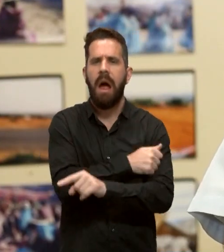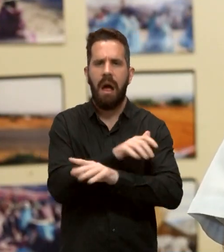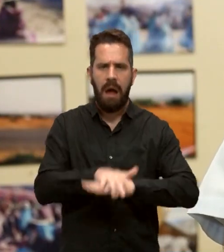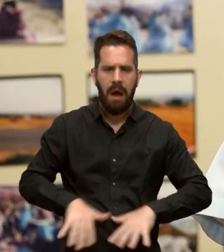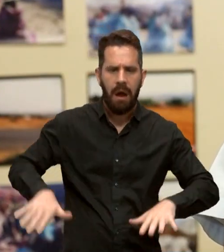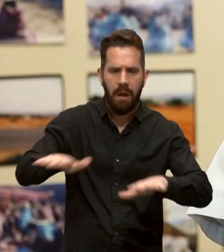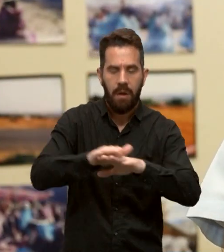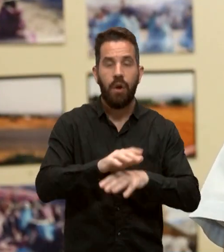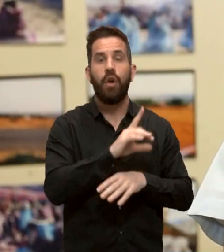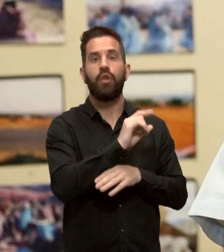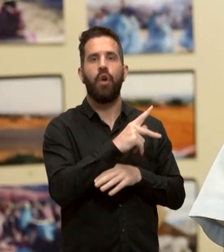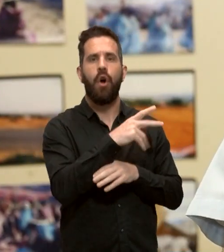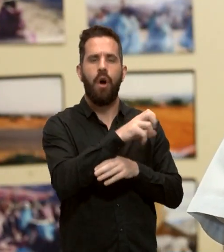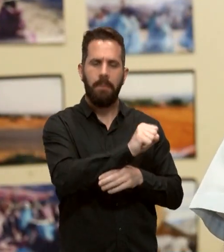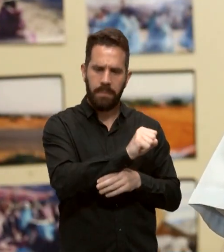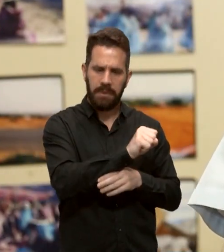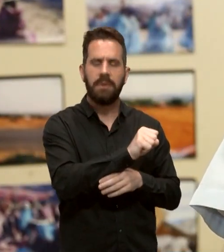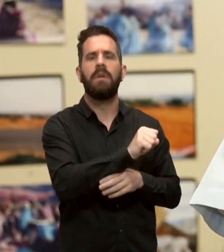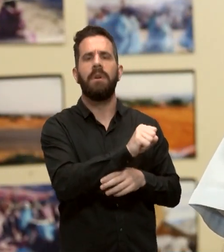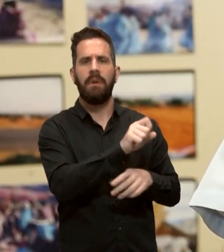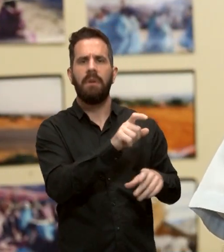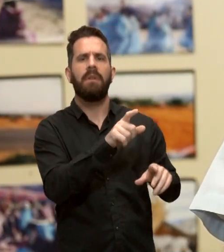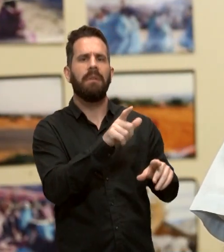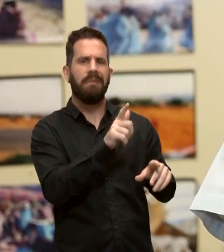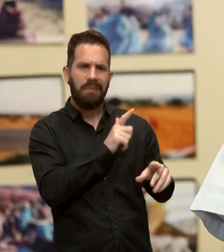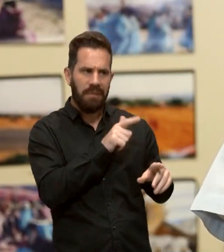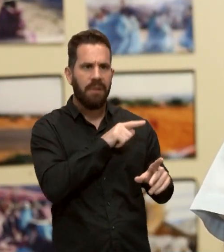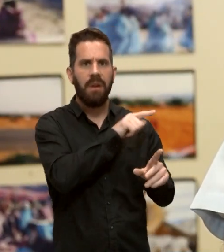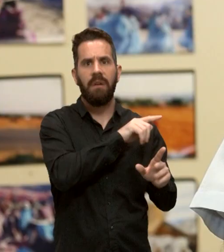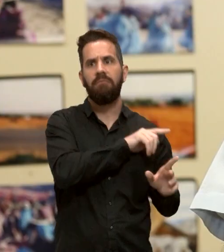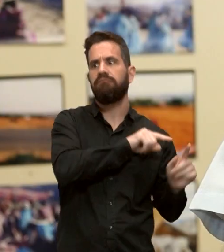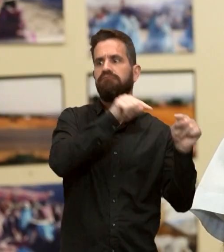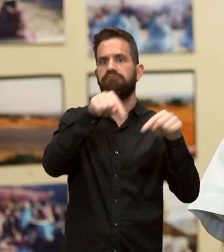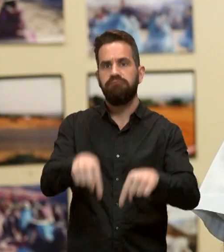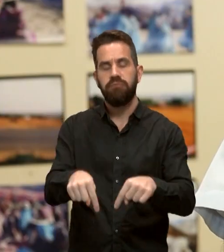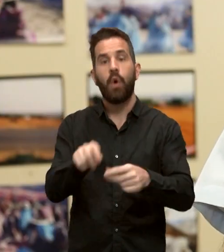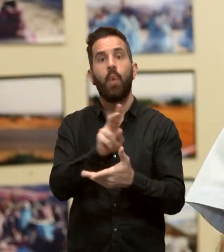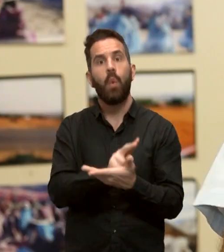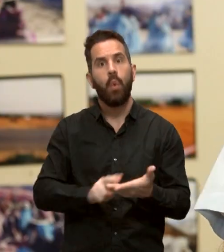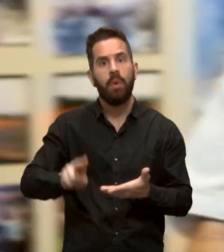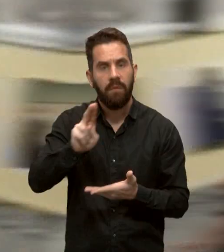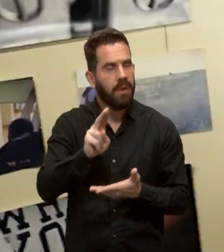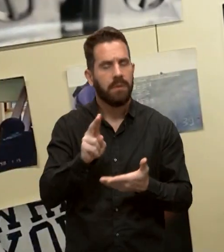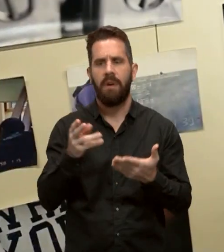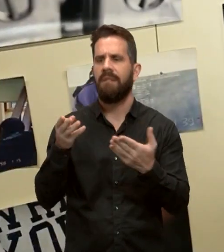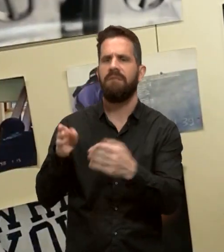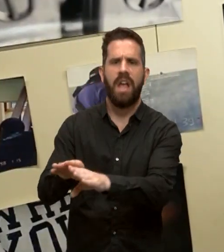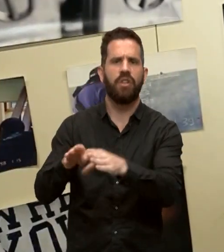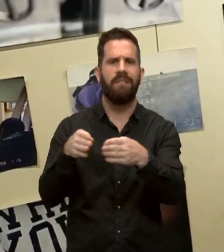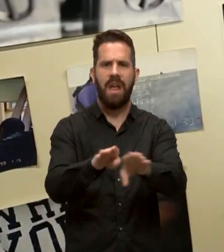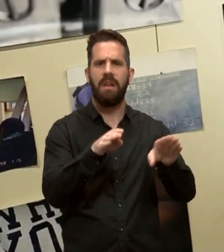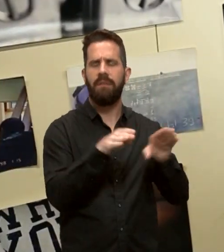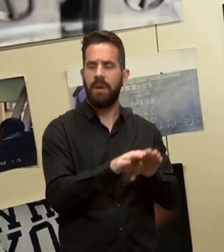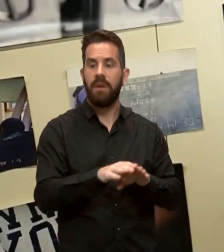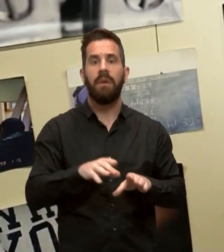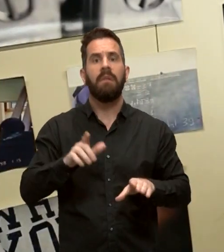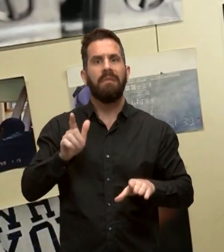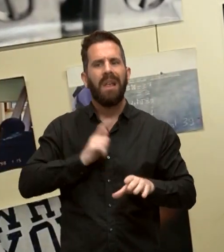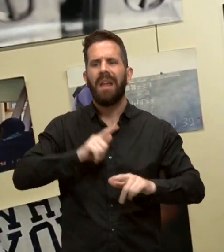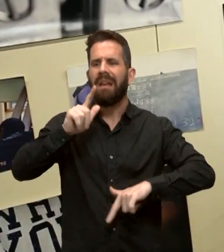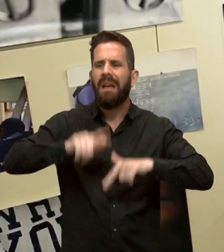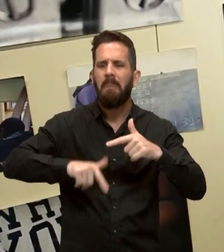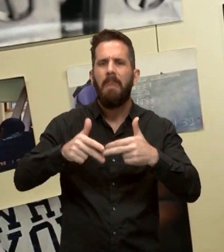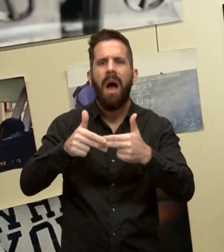entrou, vamos dizer assim, o SNI e o DOPS vieram à universidade e fecharam, levaram todo o